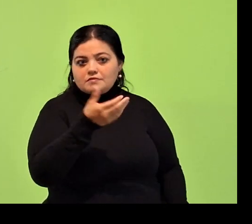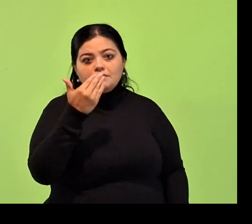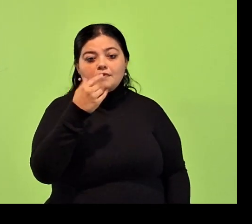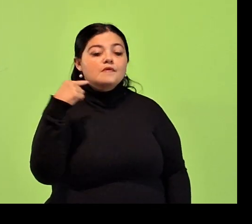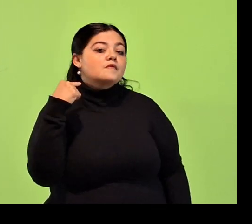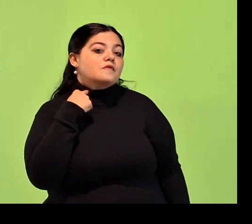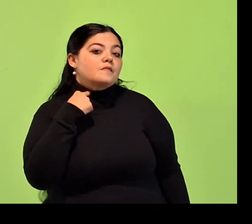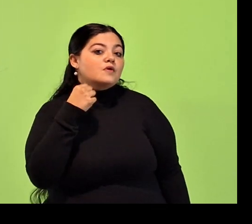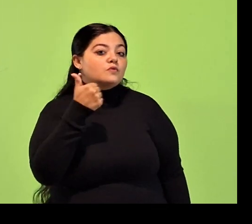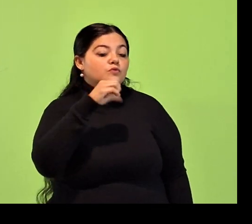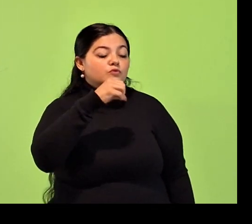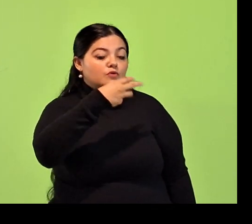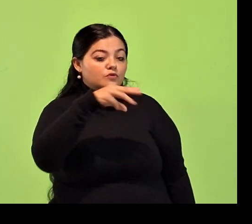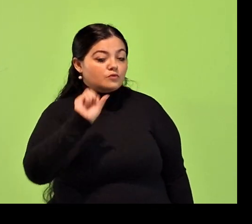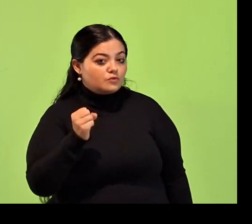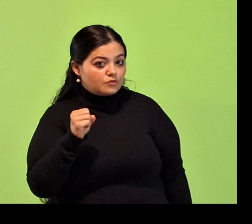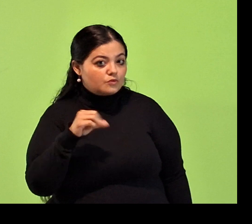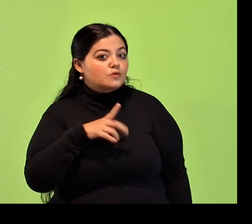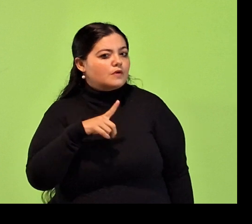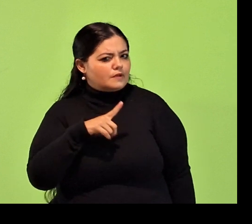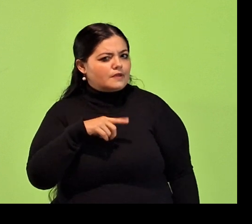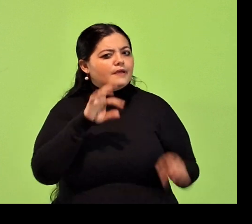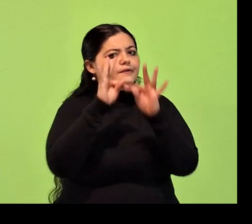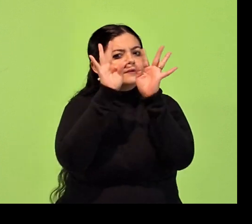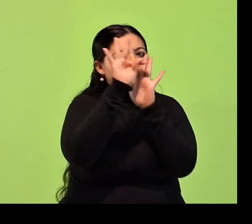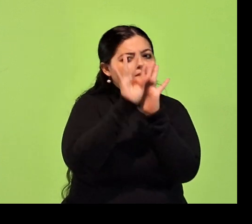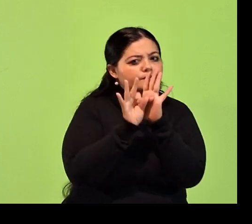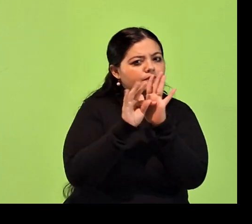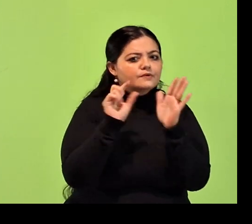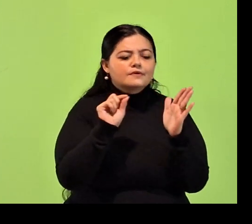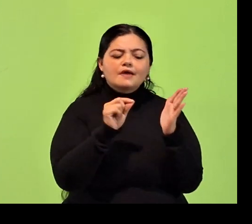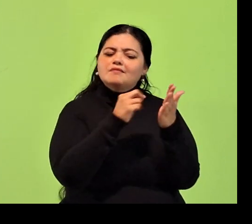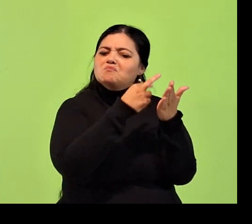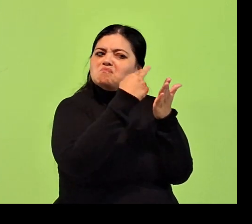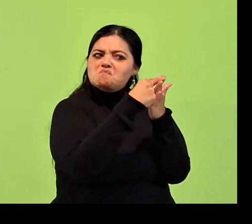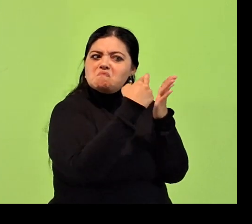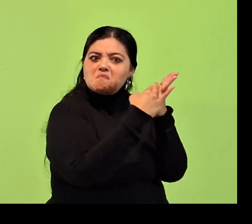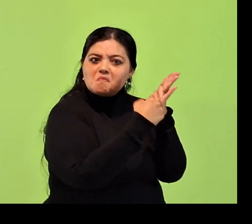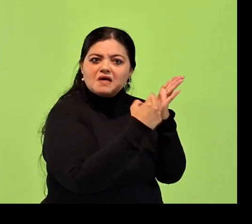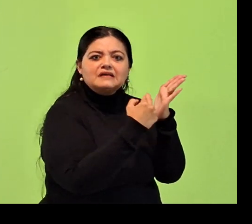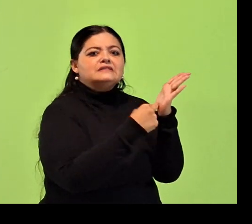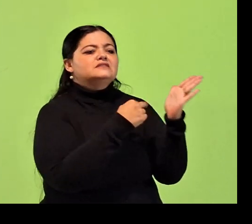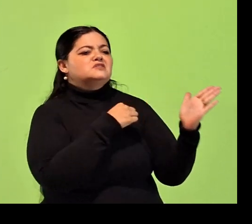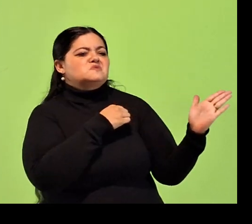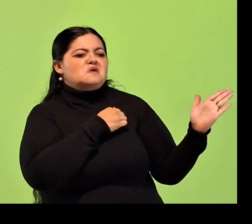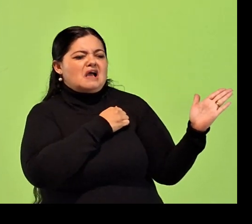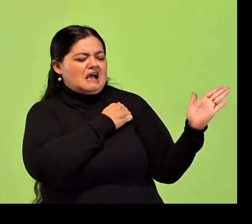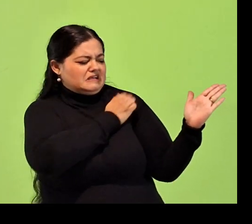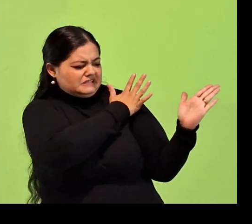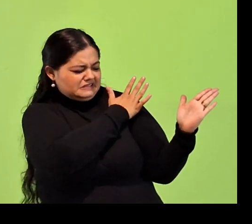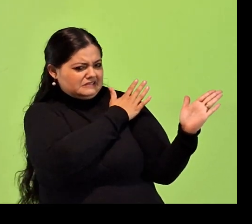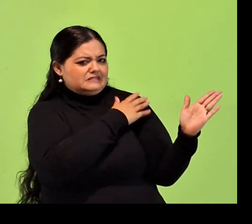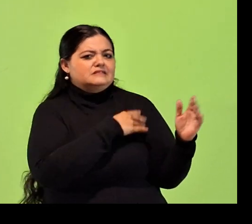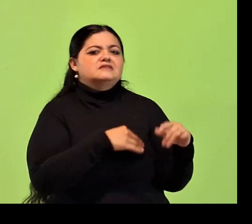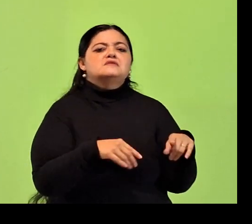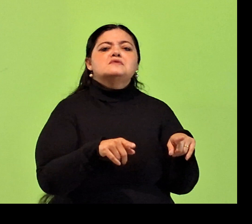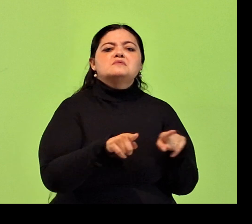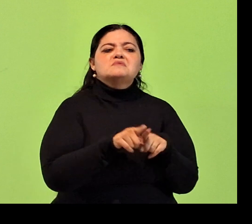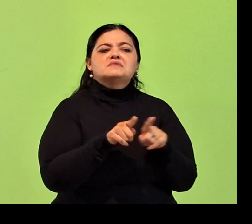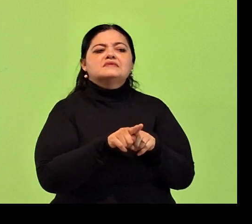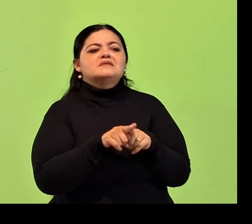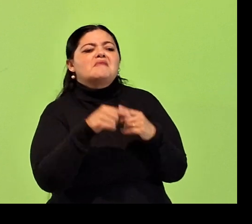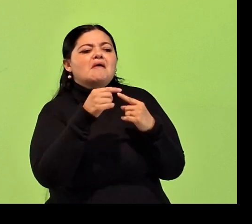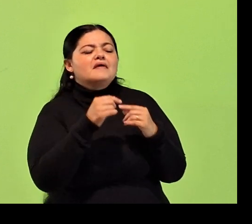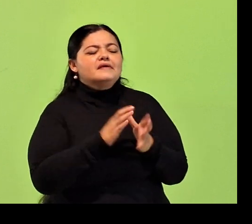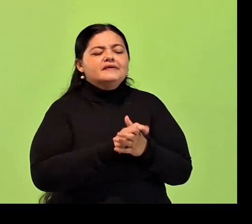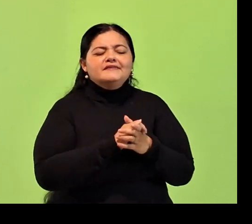de maio de 1938. O texto ele contém várias nuances de racismo, capacitismo e outras